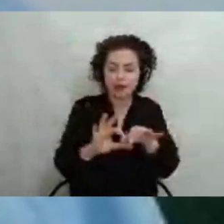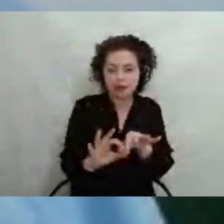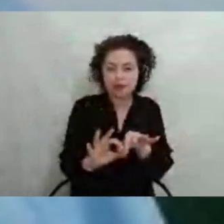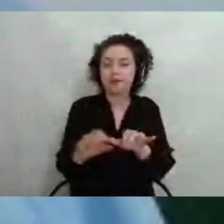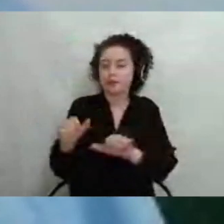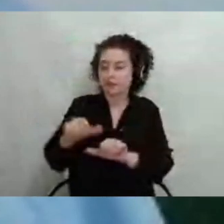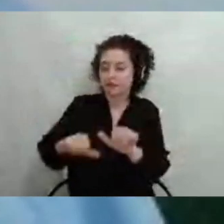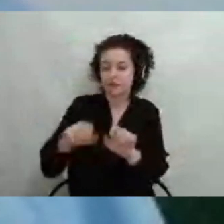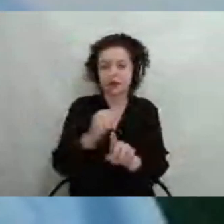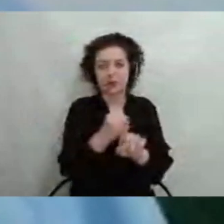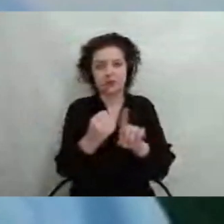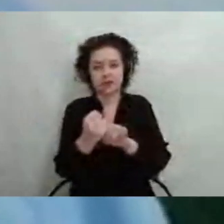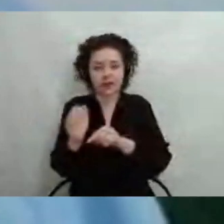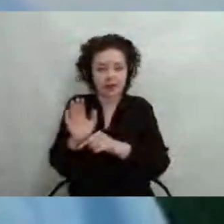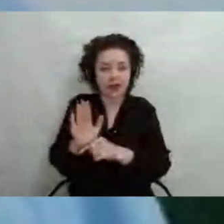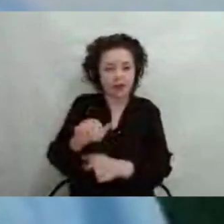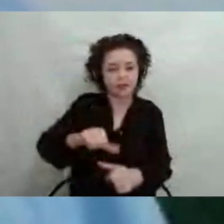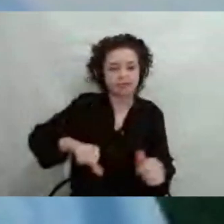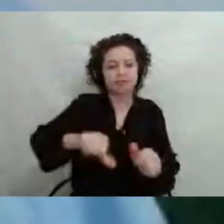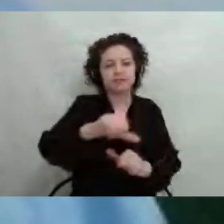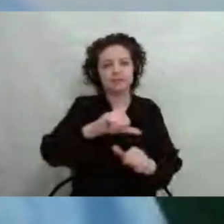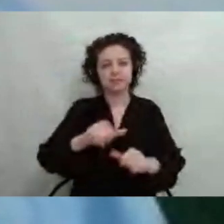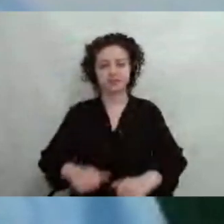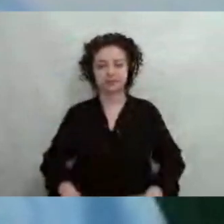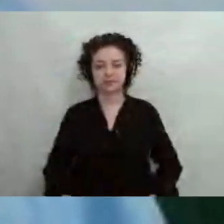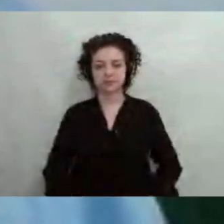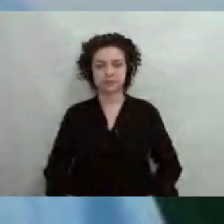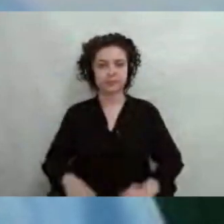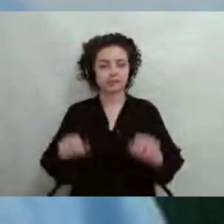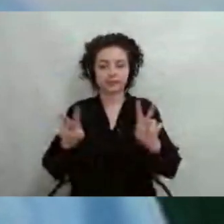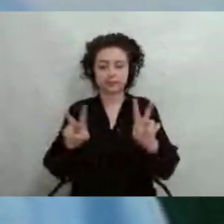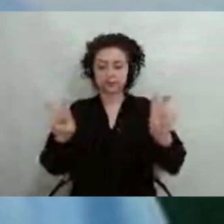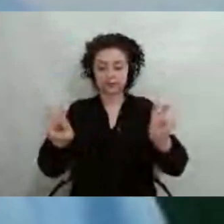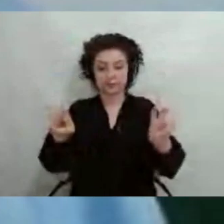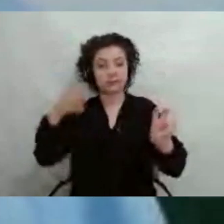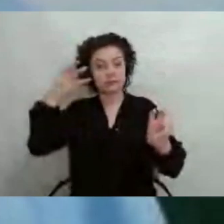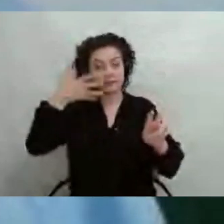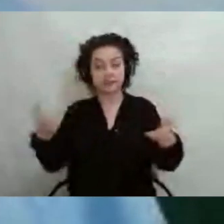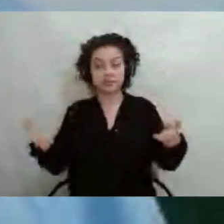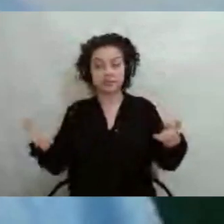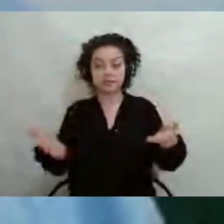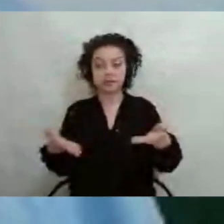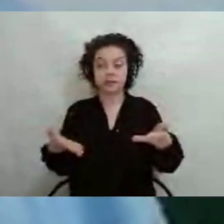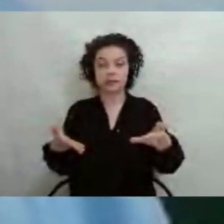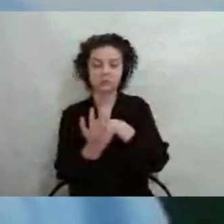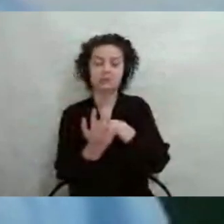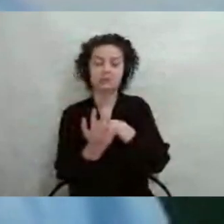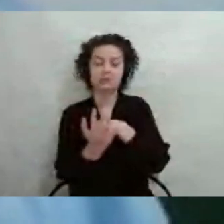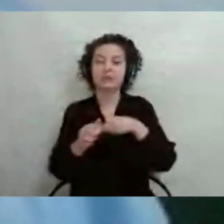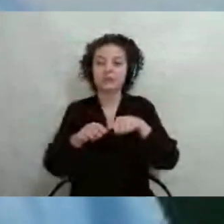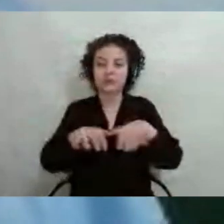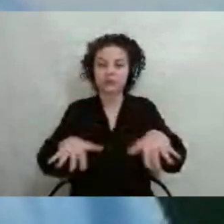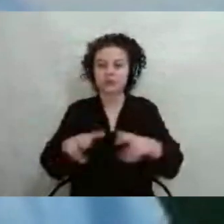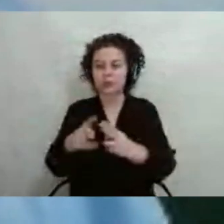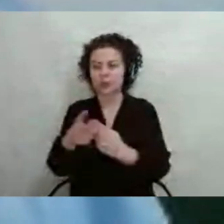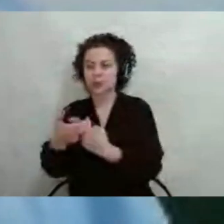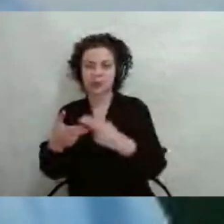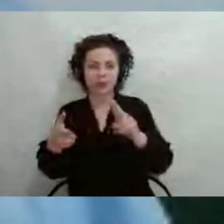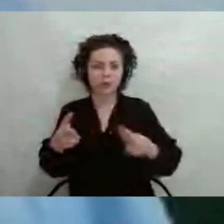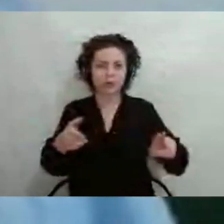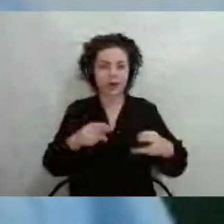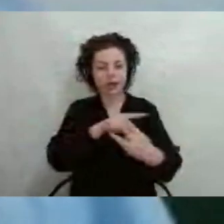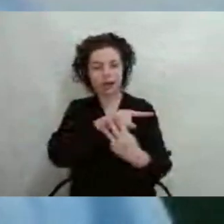sociedade. E o título desta mesa, Pandemia, SUS e Universidade, ela é mais do que